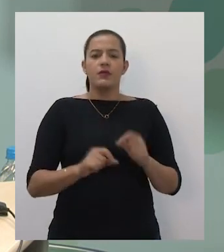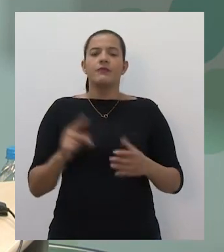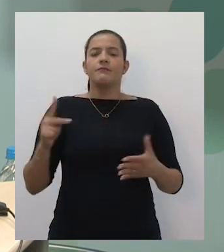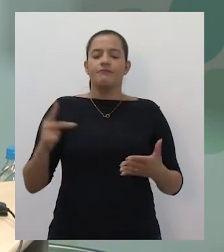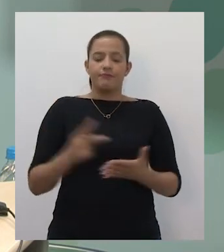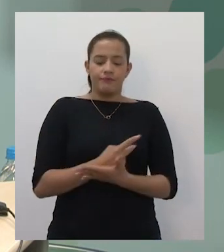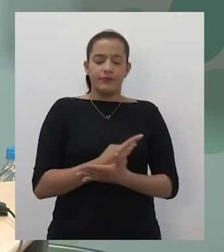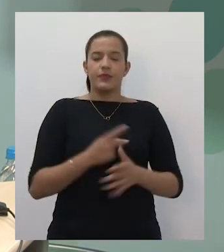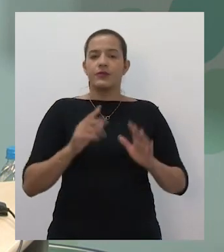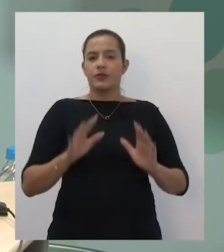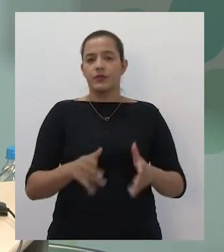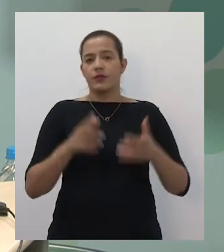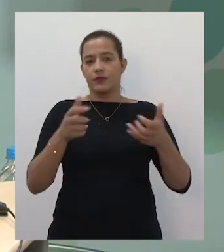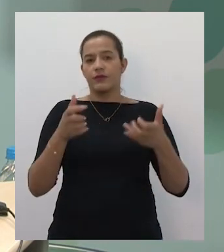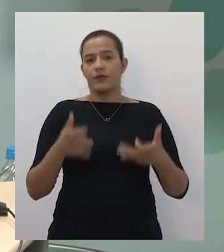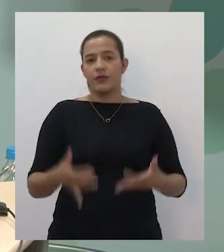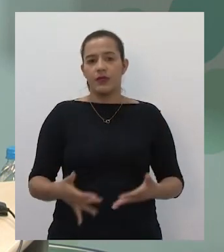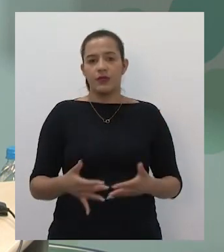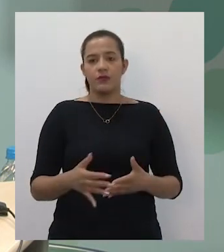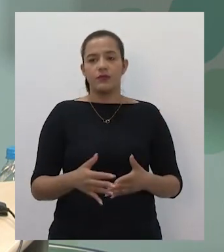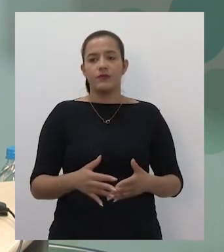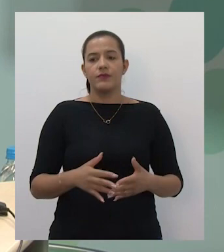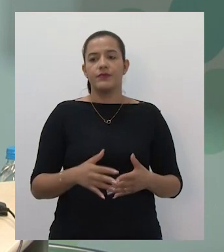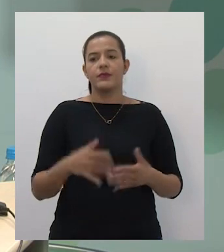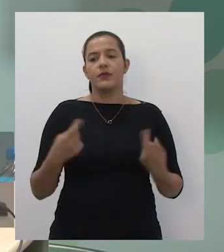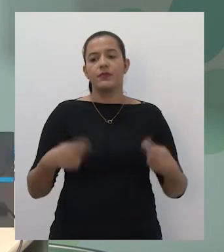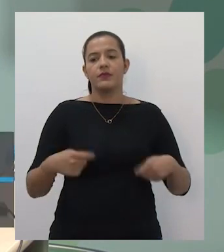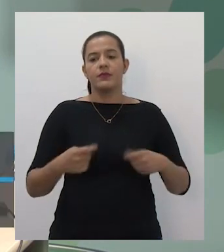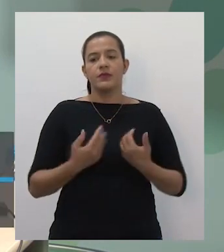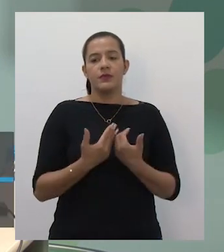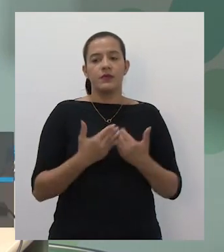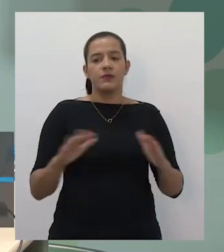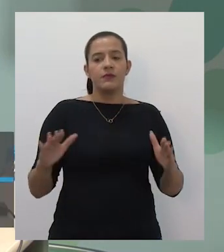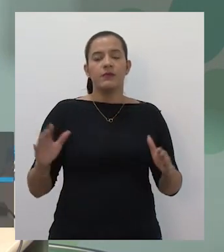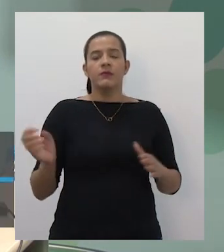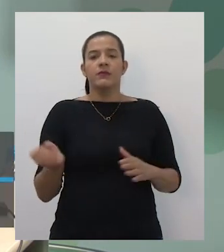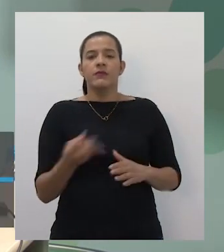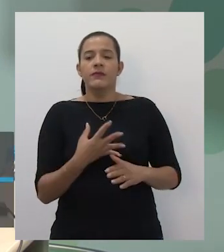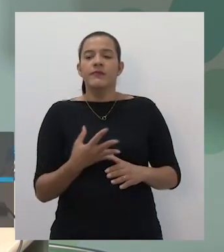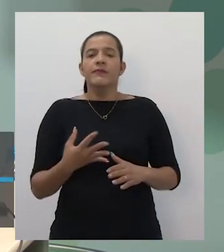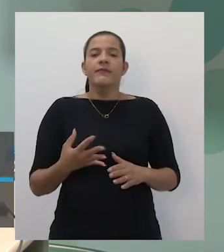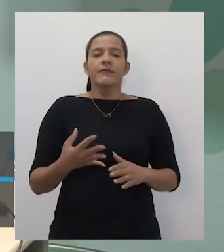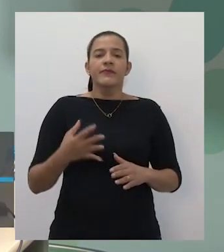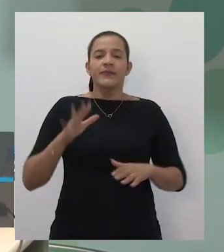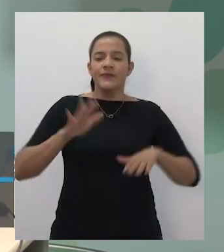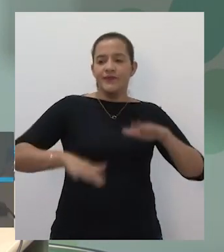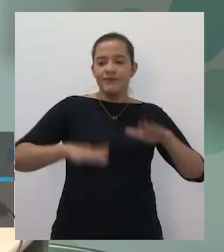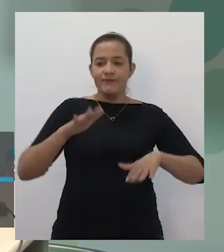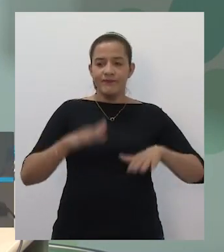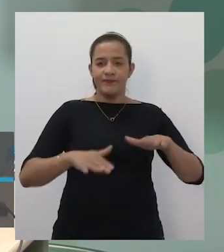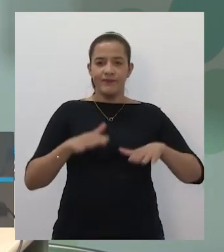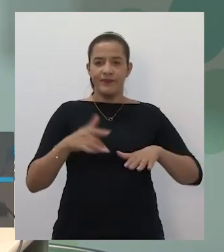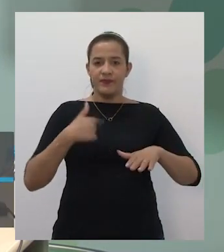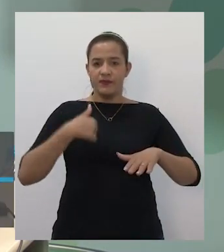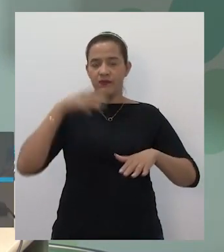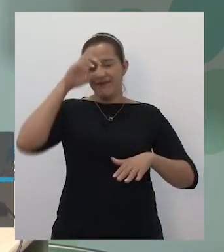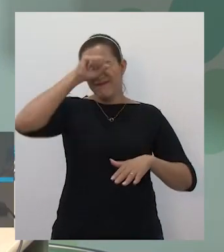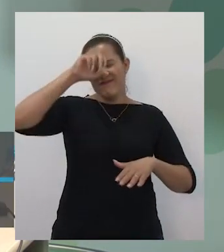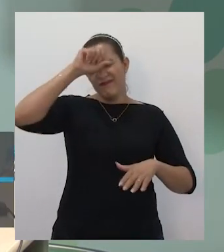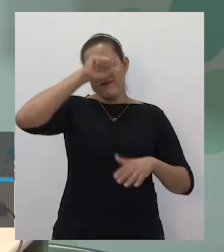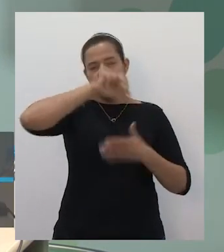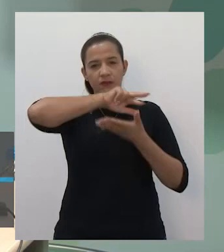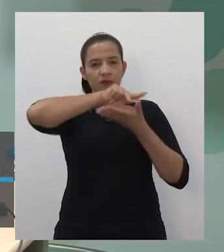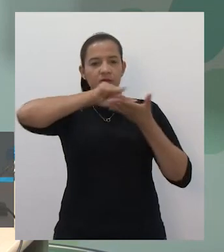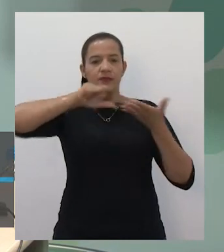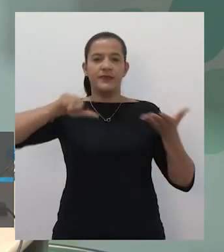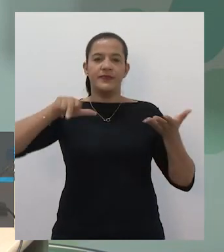foi comentado, né? Então, as pessoas se abriram ao novo na medida em que, né, são aulas remotas, as pessoas tiveram que aprender uma série de coisas num